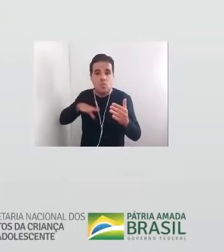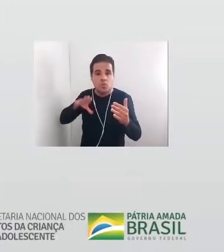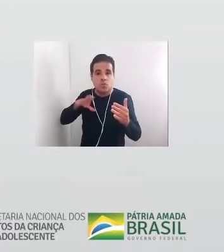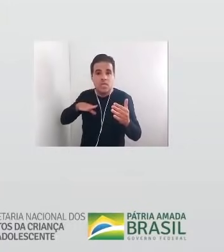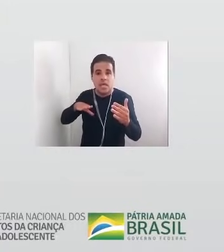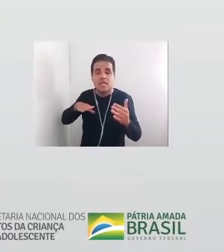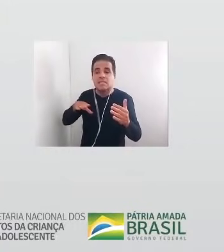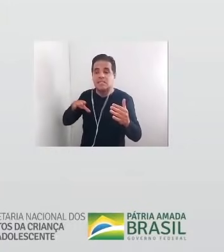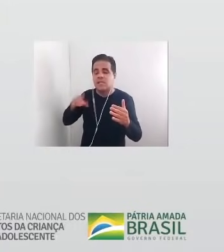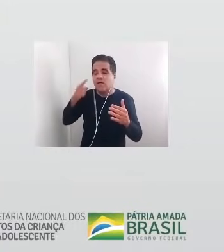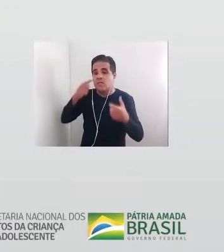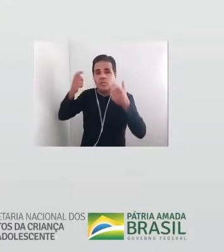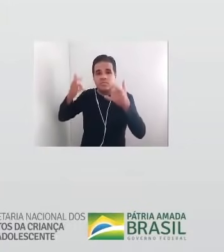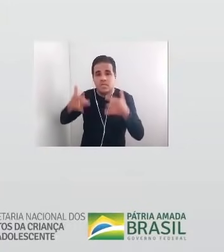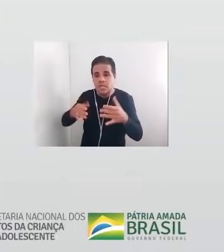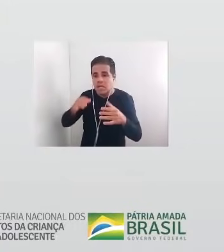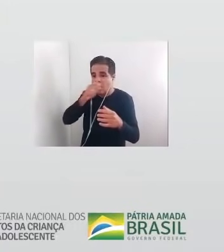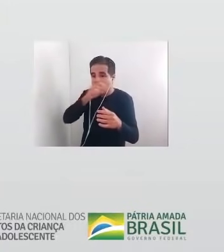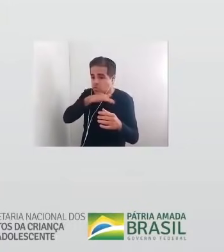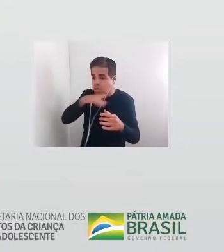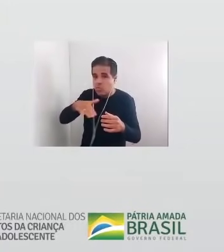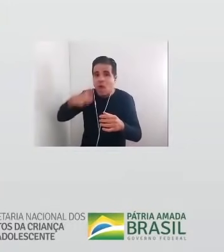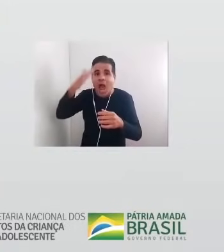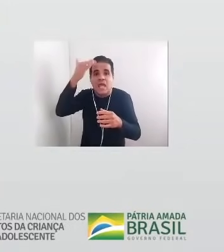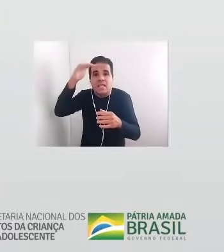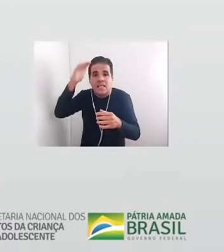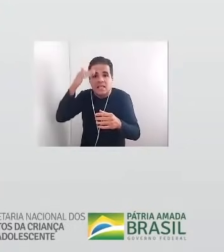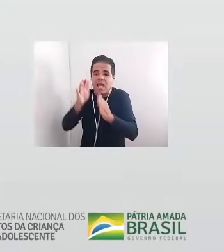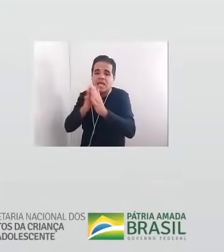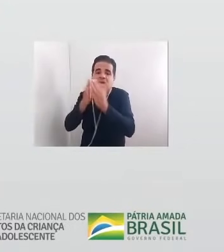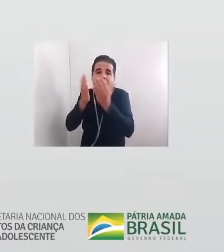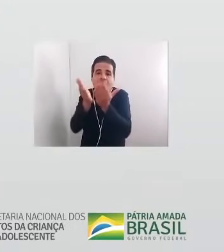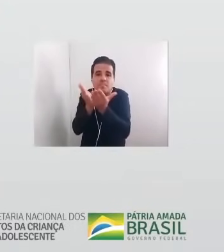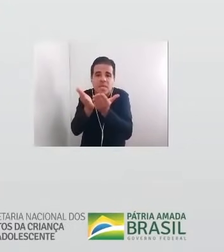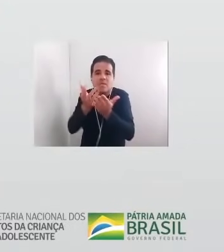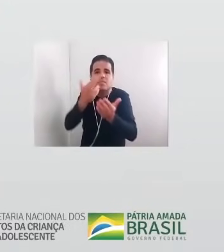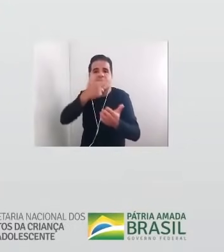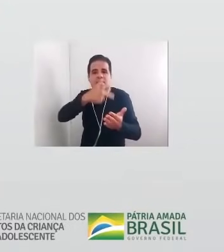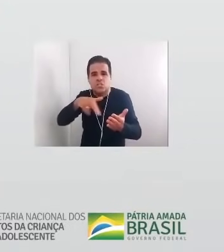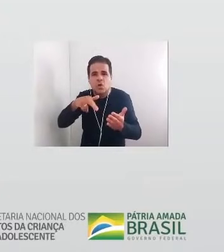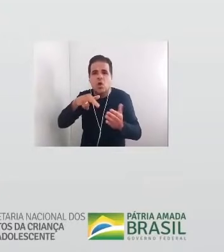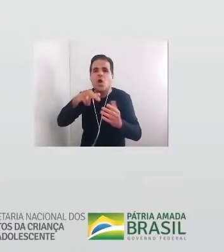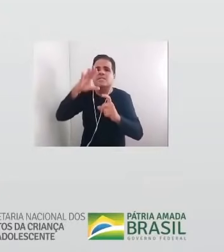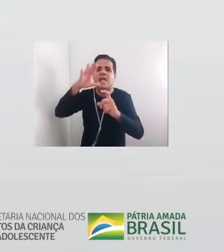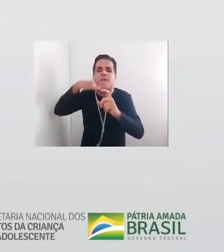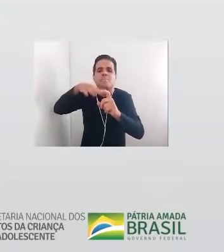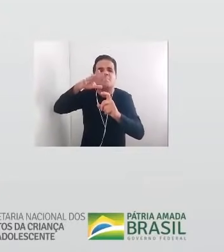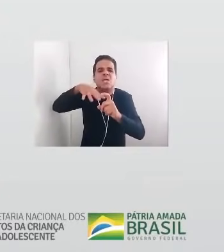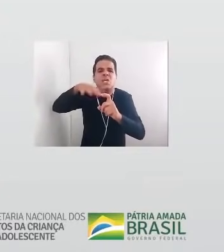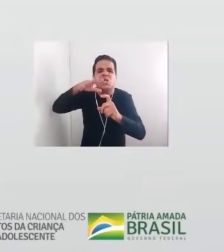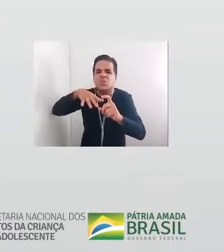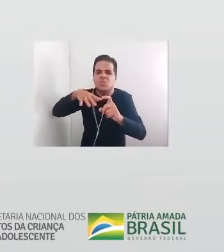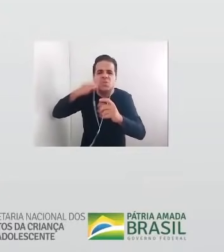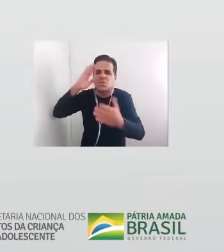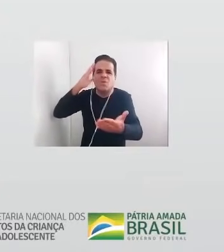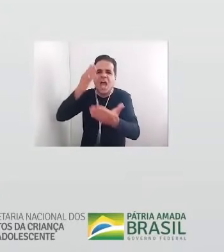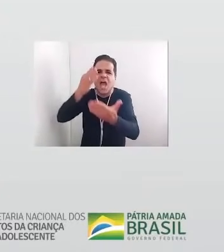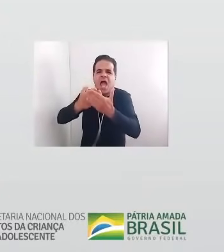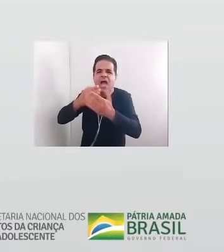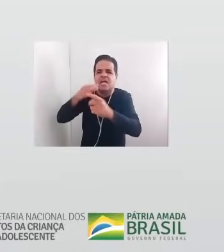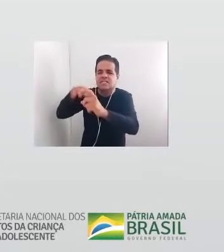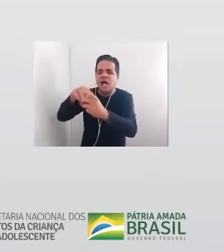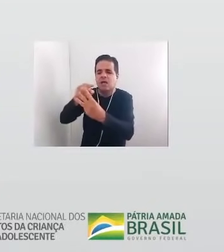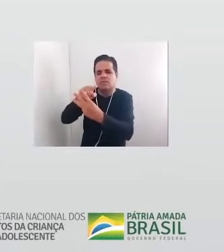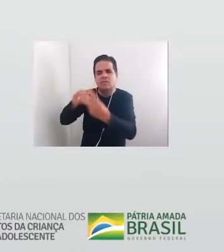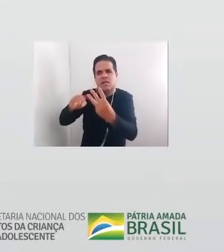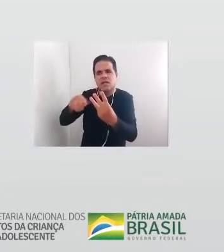ficou incitando os alunos a compreenderem que a Bíblia e as religiões são mitos como qualquer outro mito, três crianças estavam